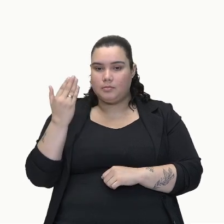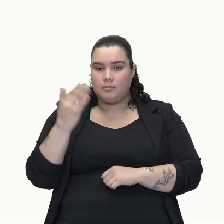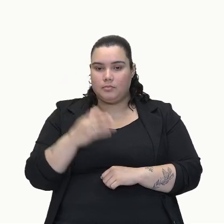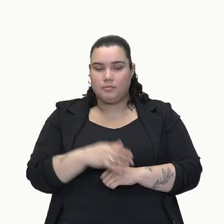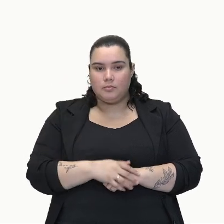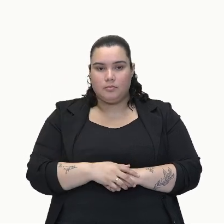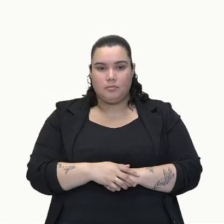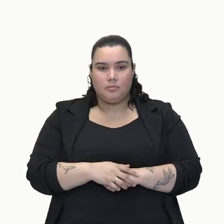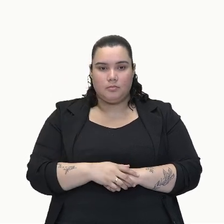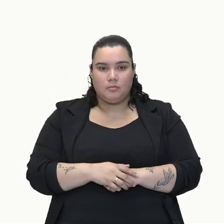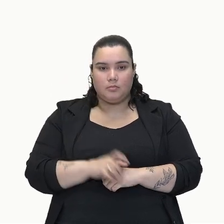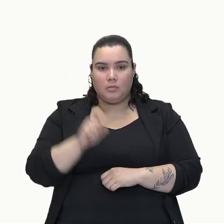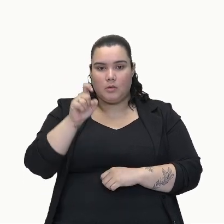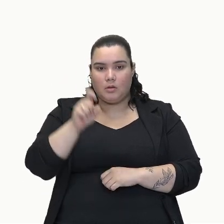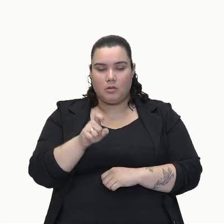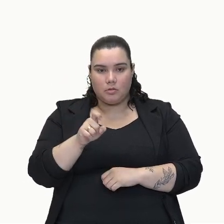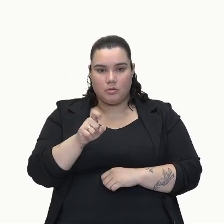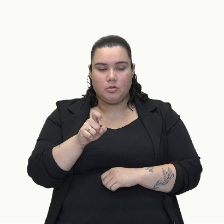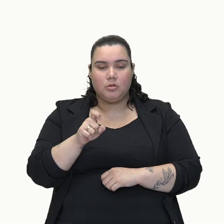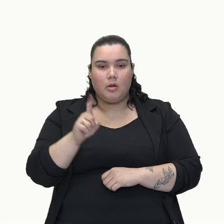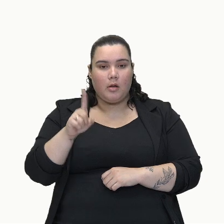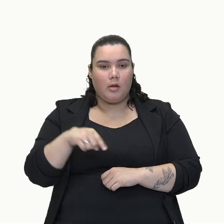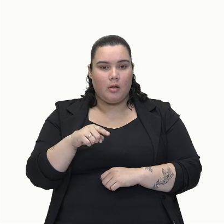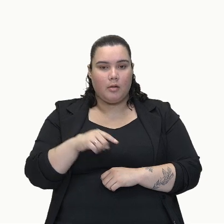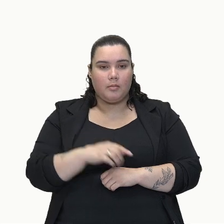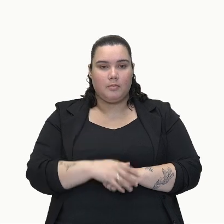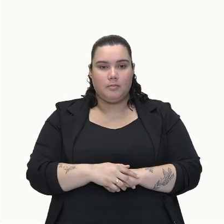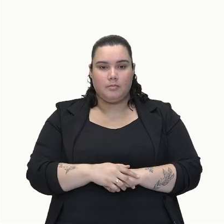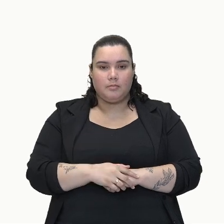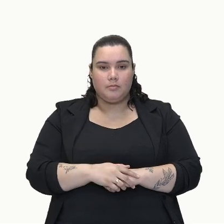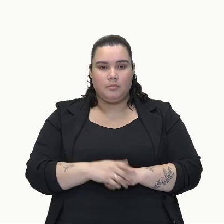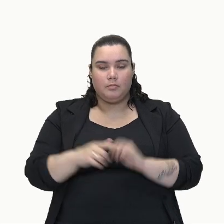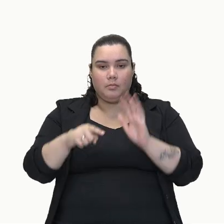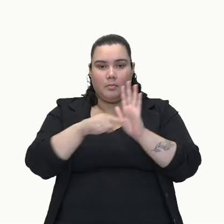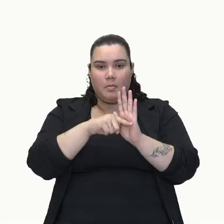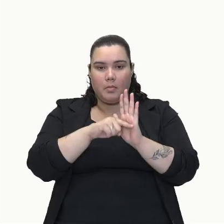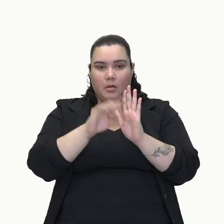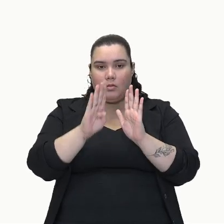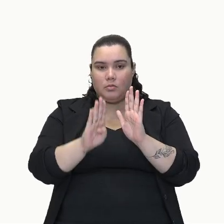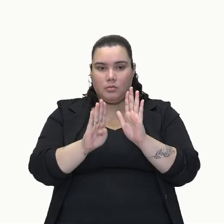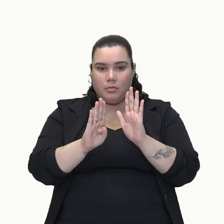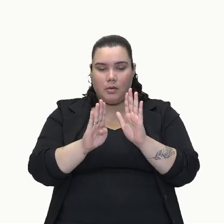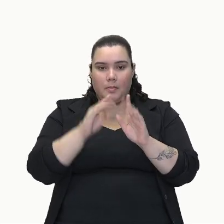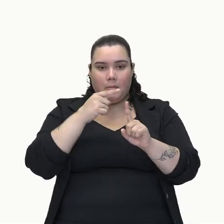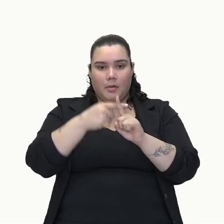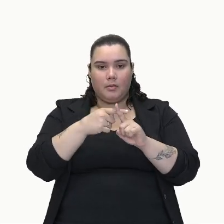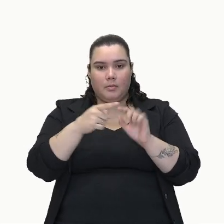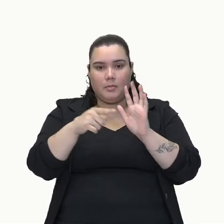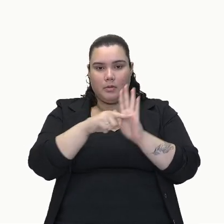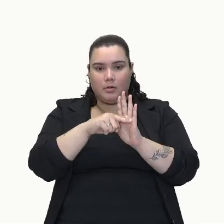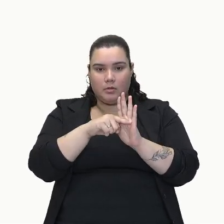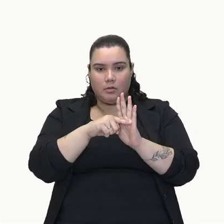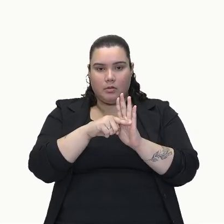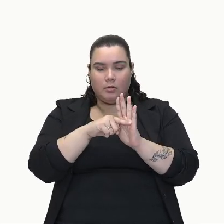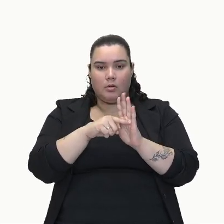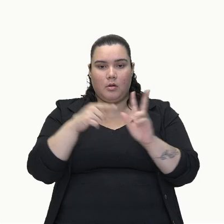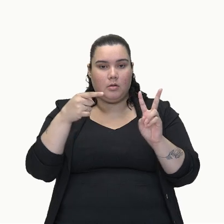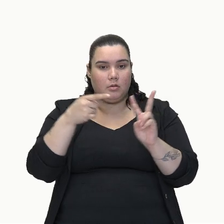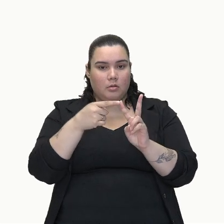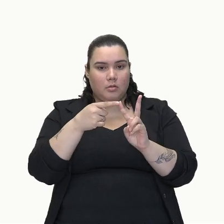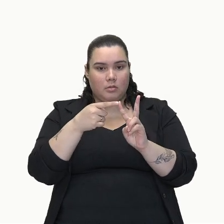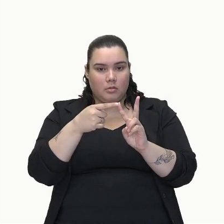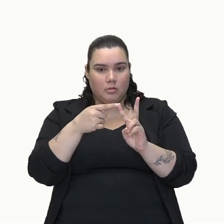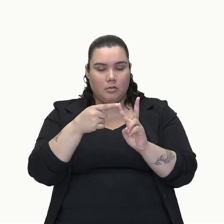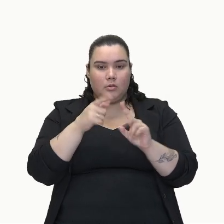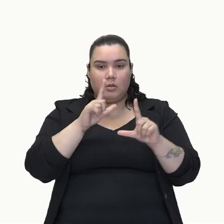Ficaria x igual a menos b mais ou menos raiz